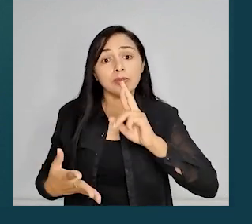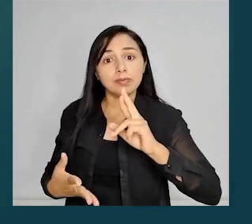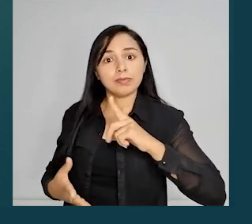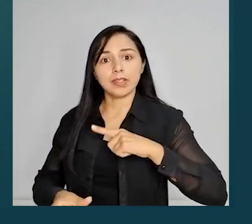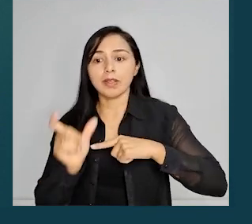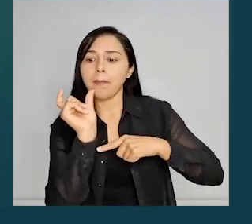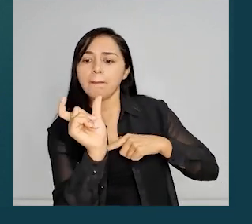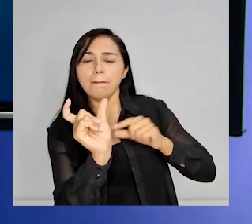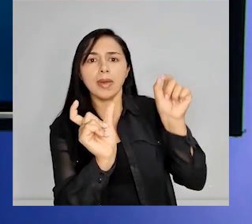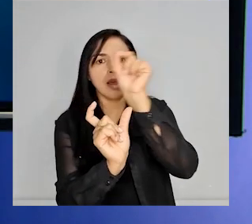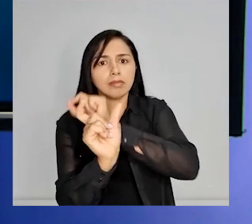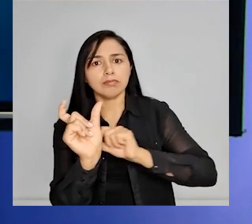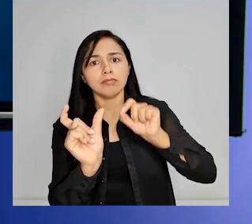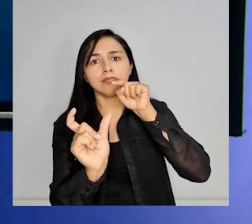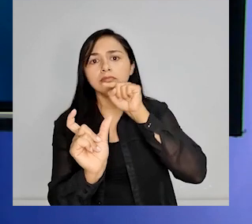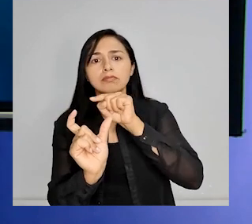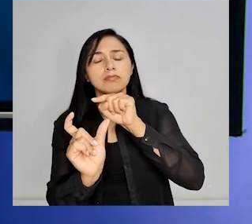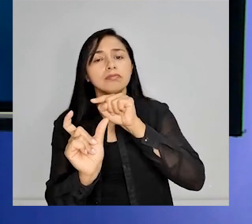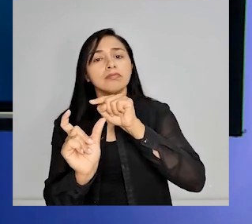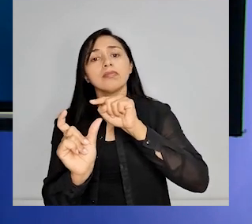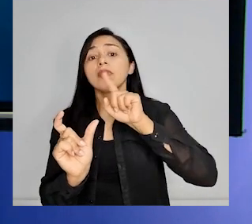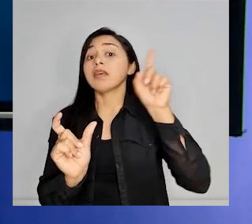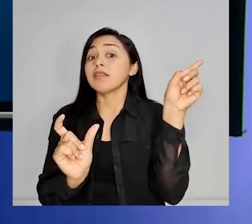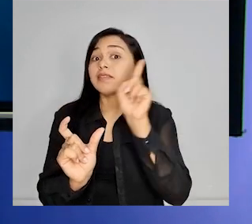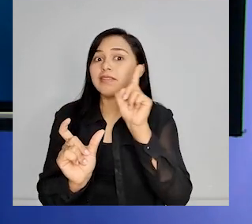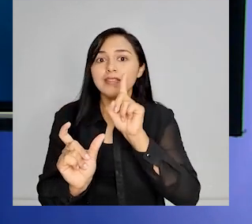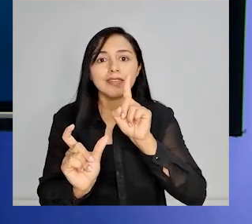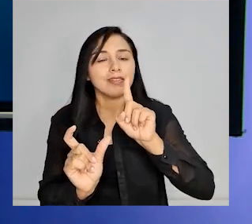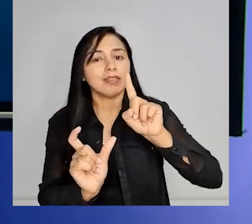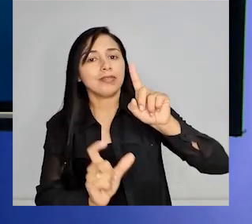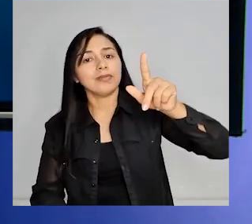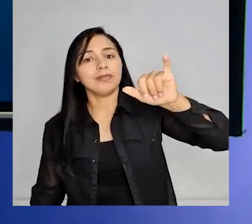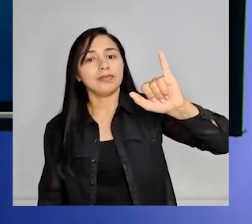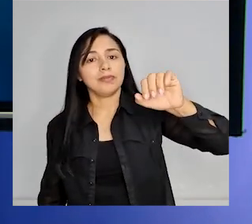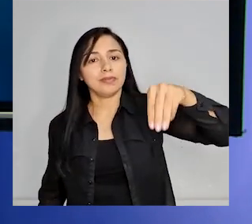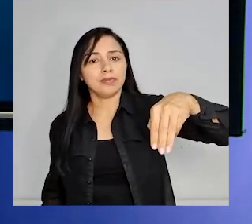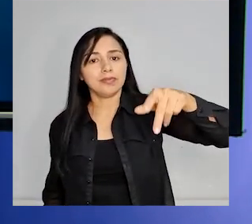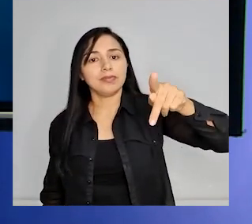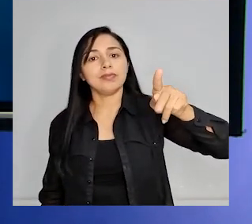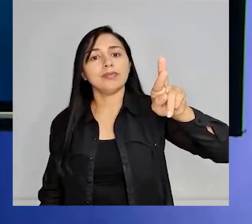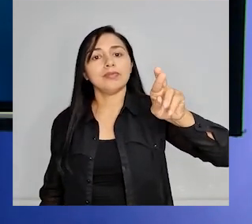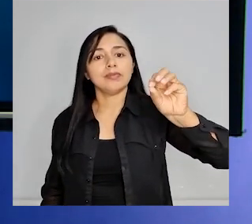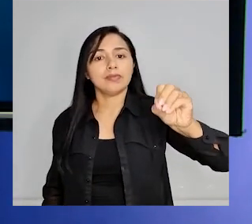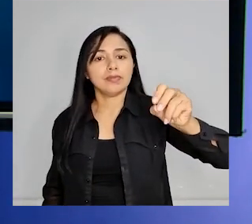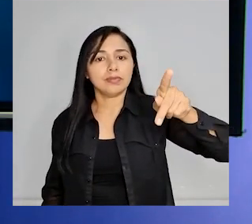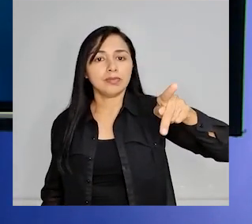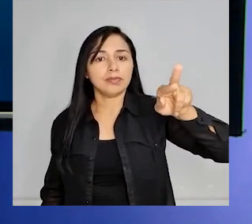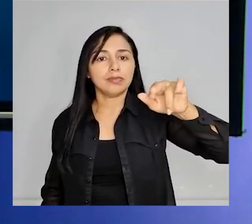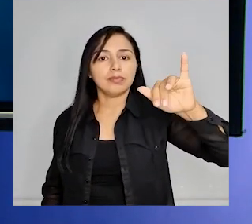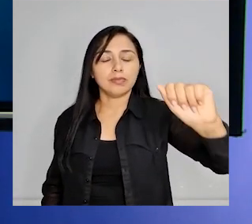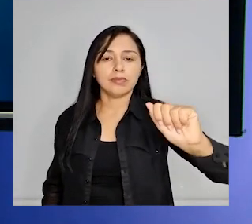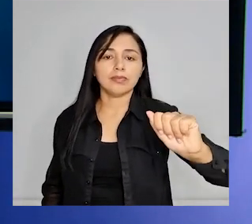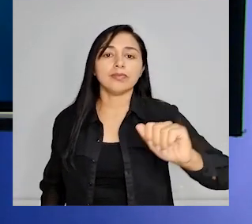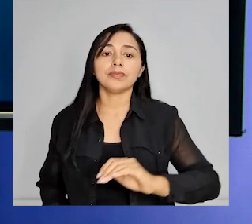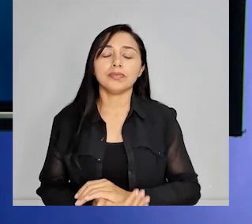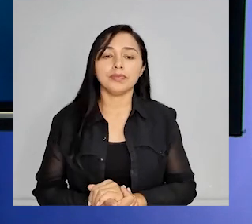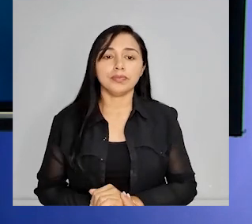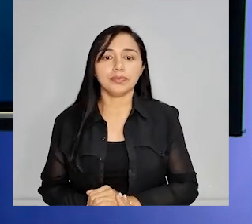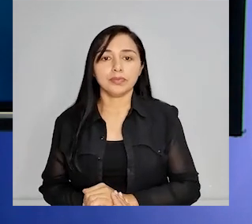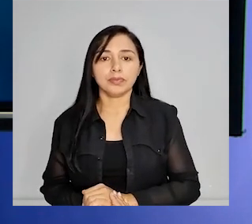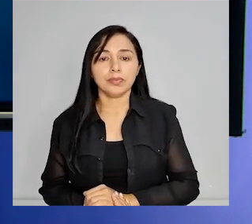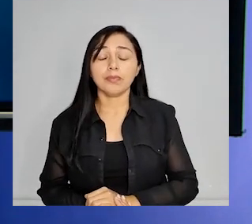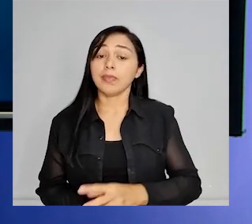grifada na frase não é formada por derivação imprópria. Vamos lá.